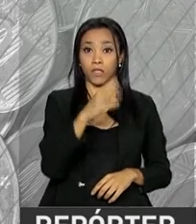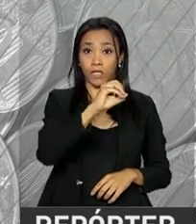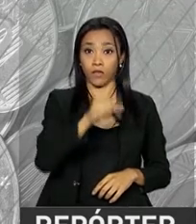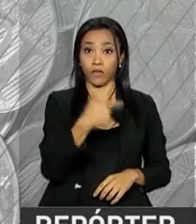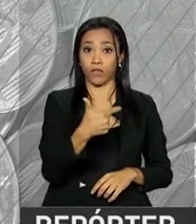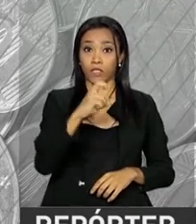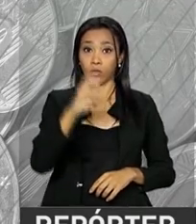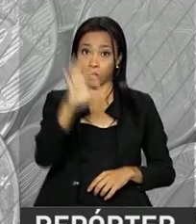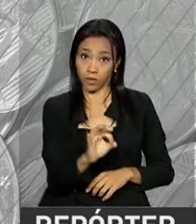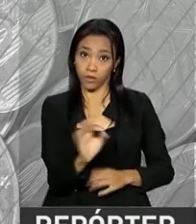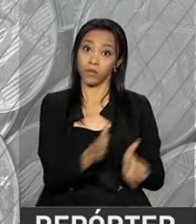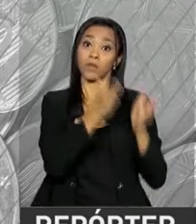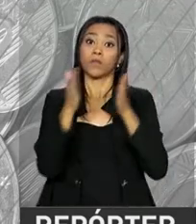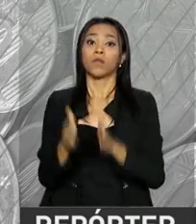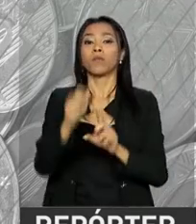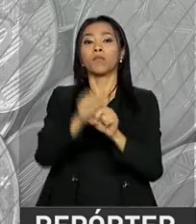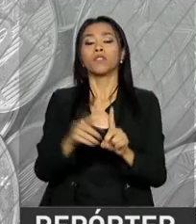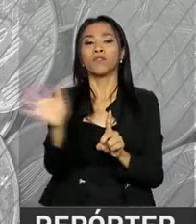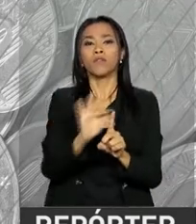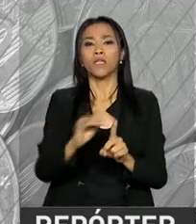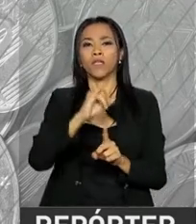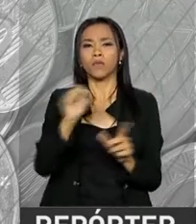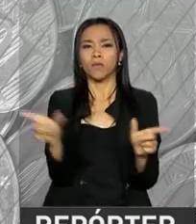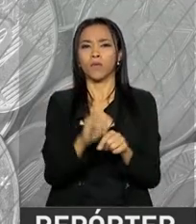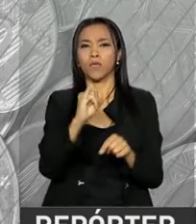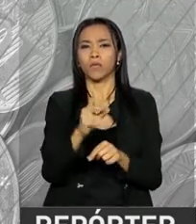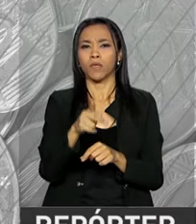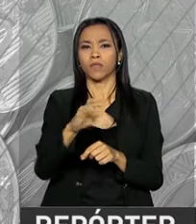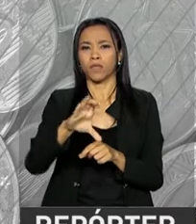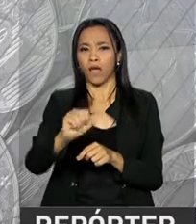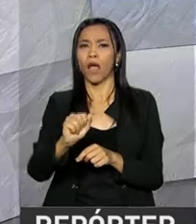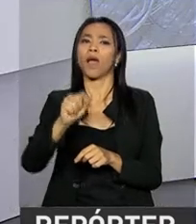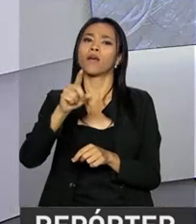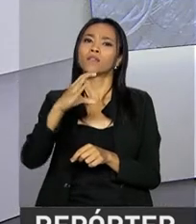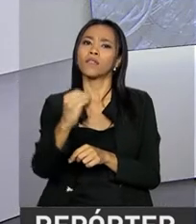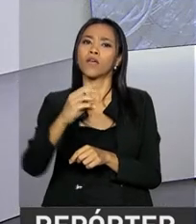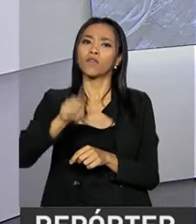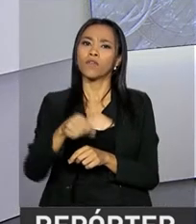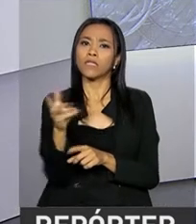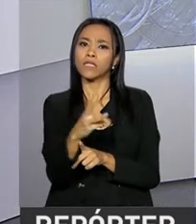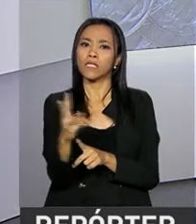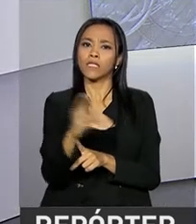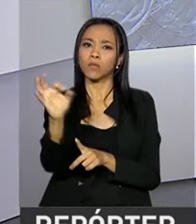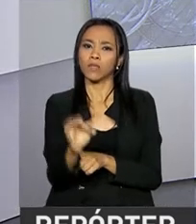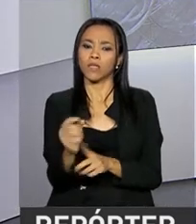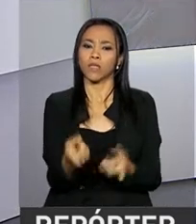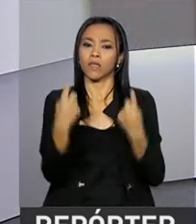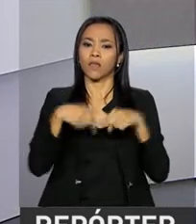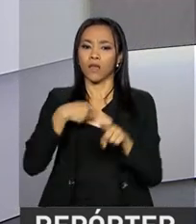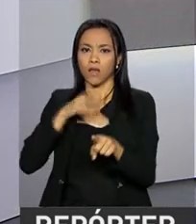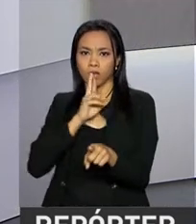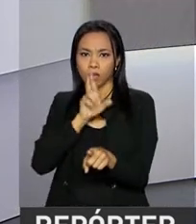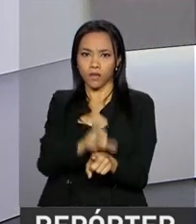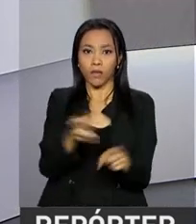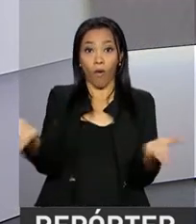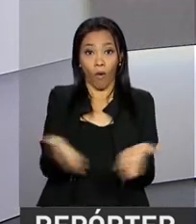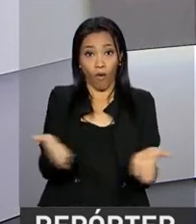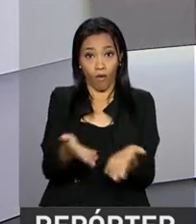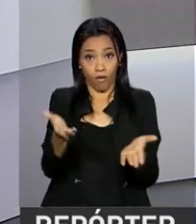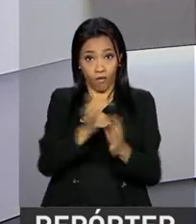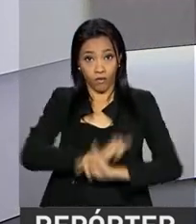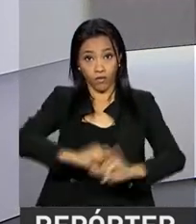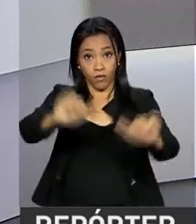o ipc a tinha ficado em 0,33 por cento o resultado divulgado hoje pelo ibge